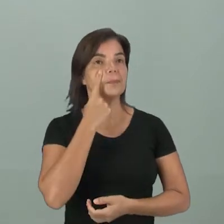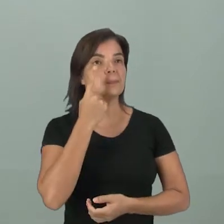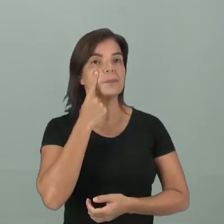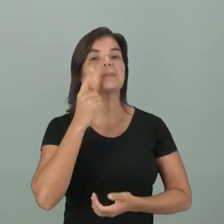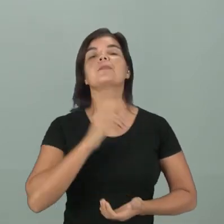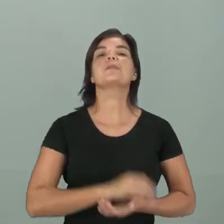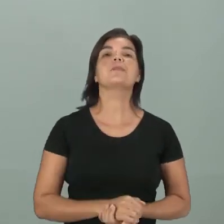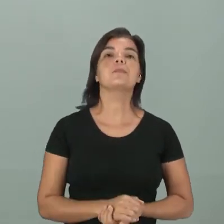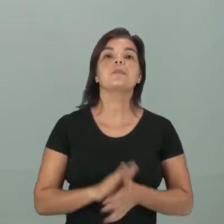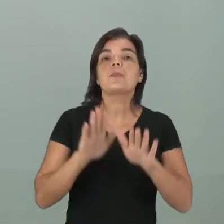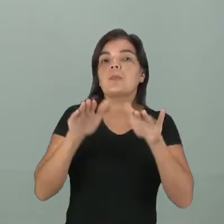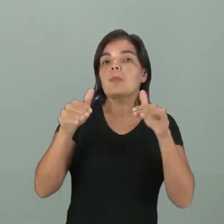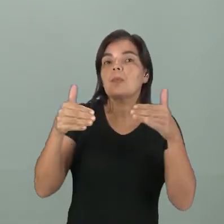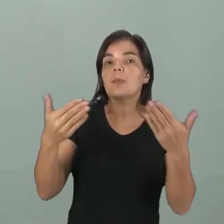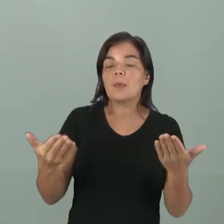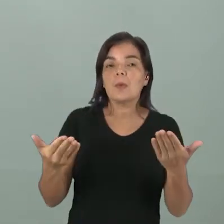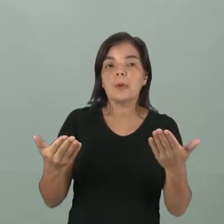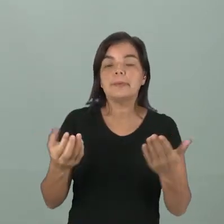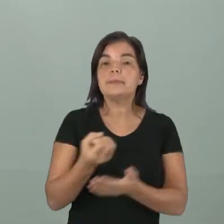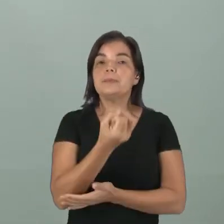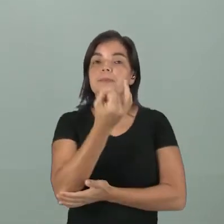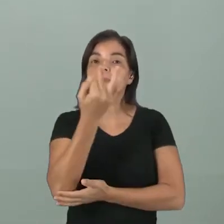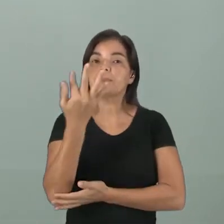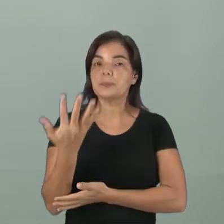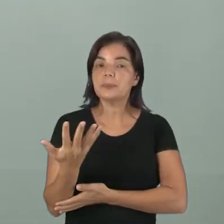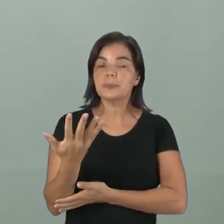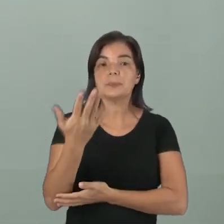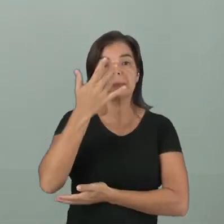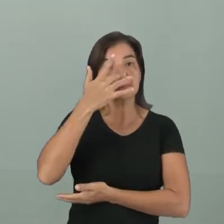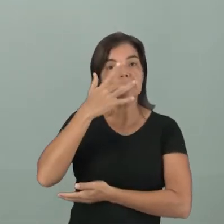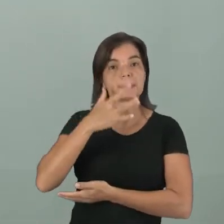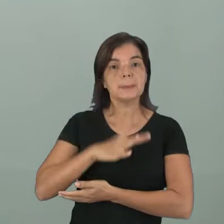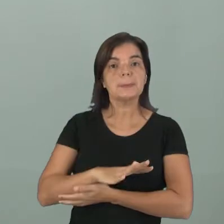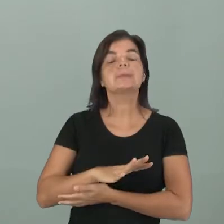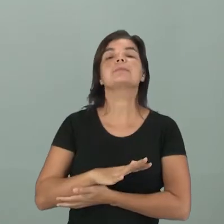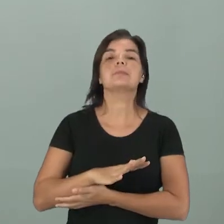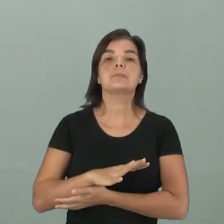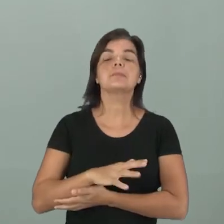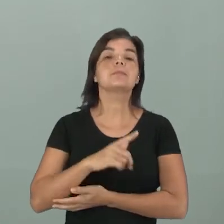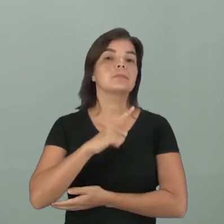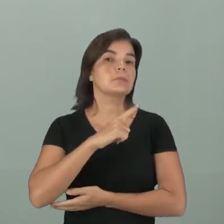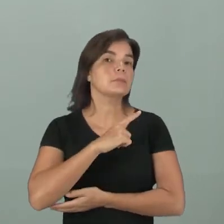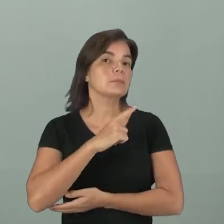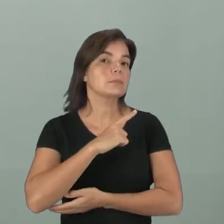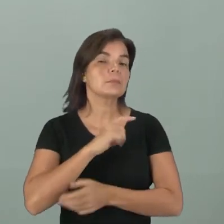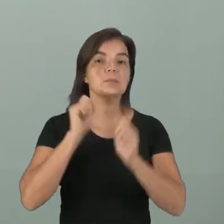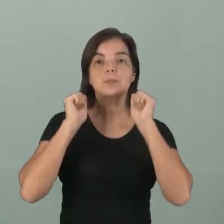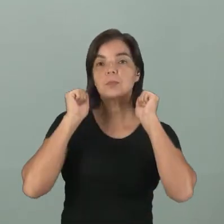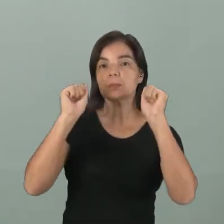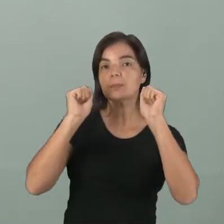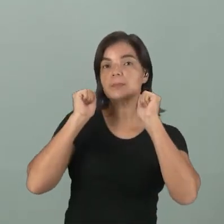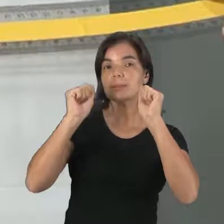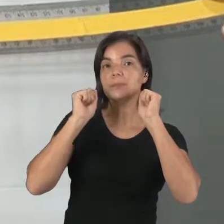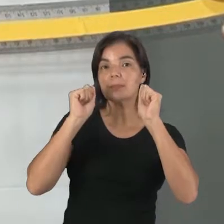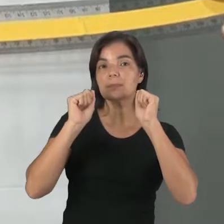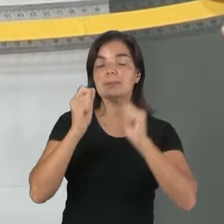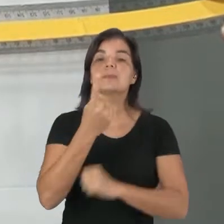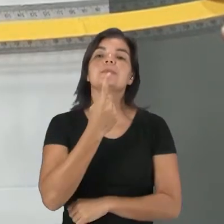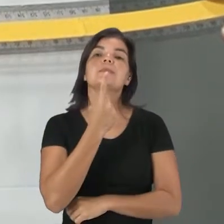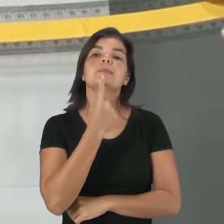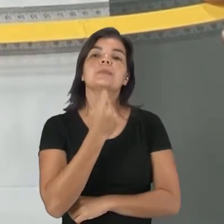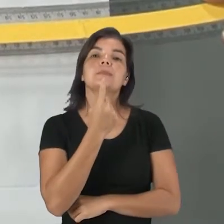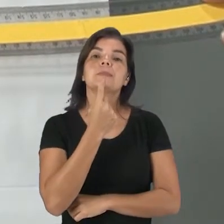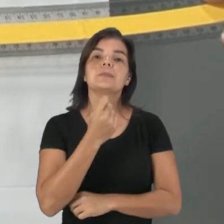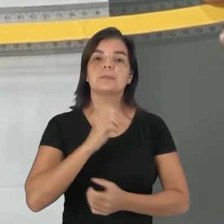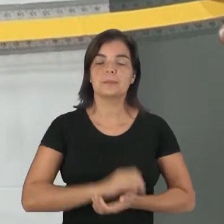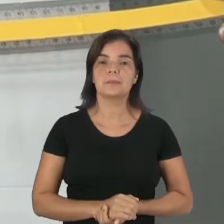só. Qual a quantidade de crianças que tem a torcida